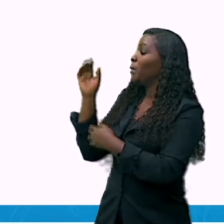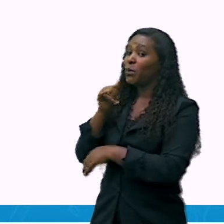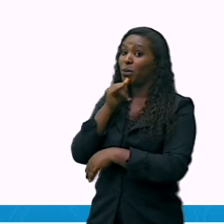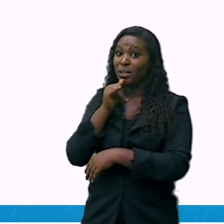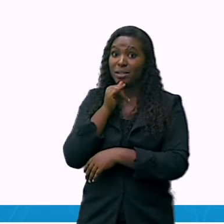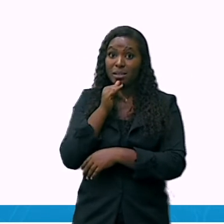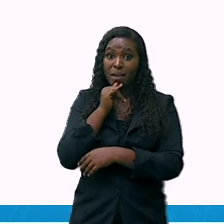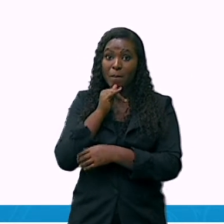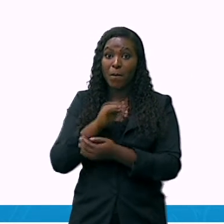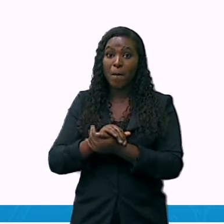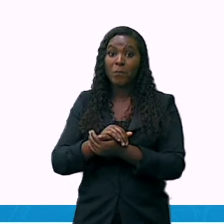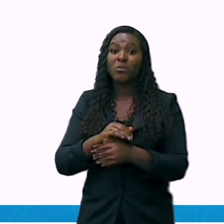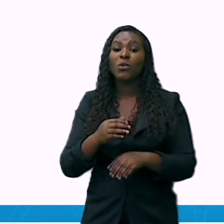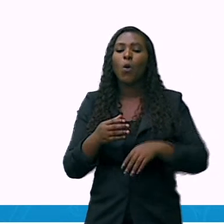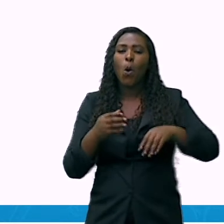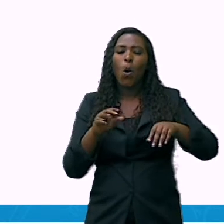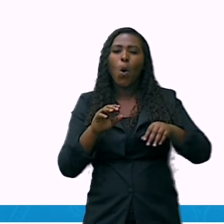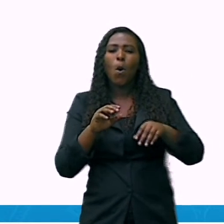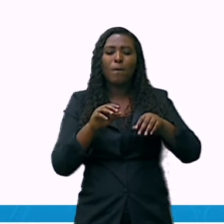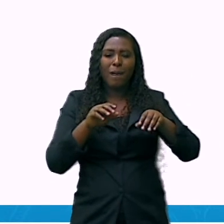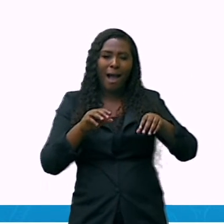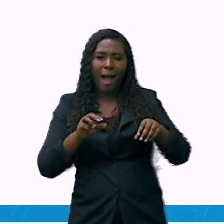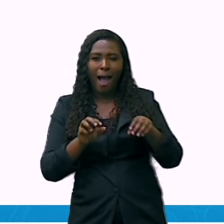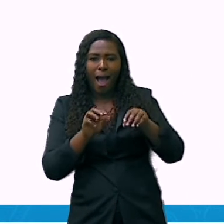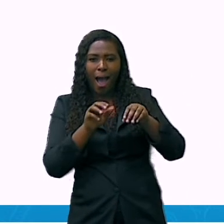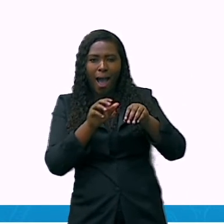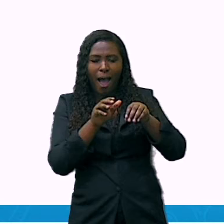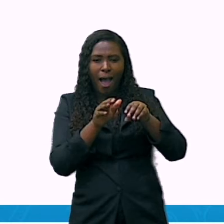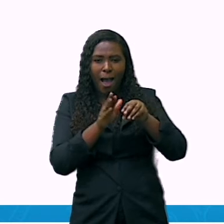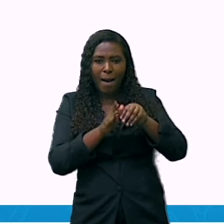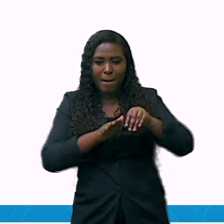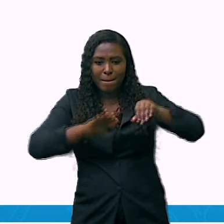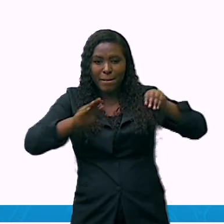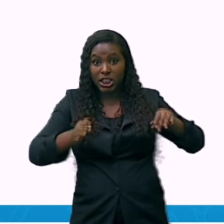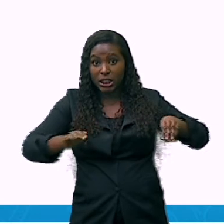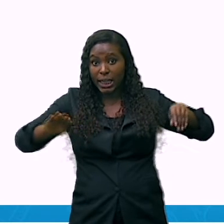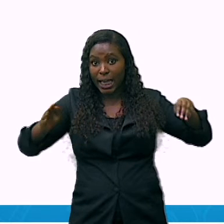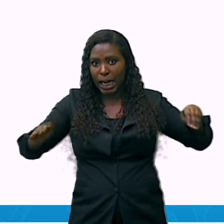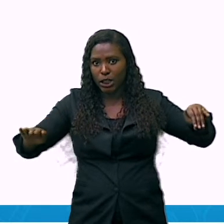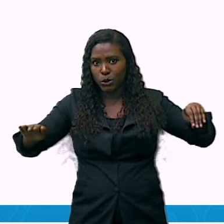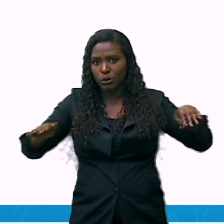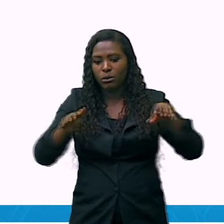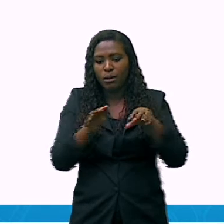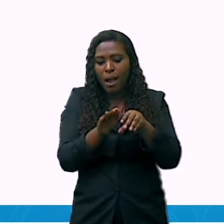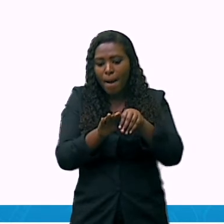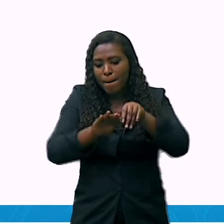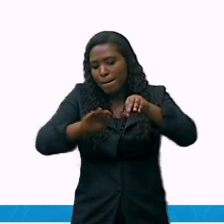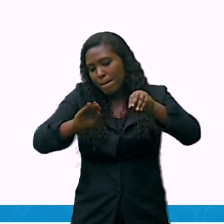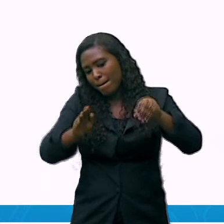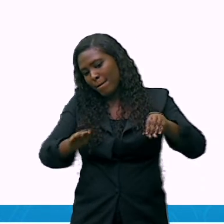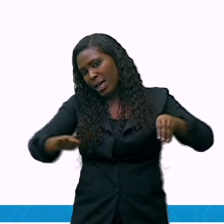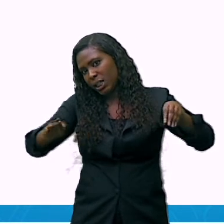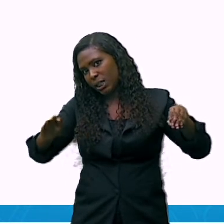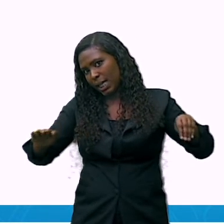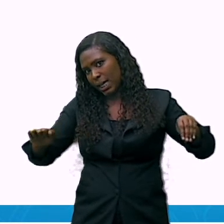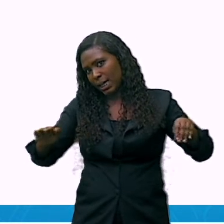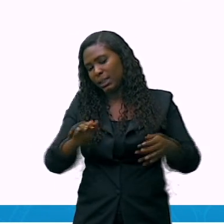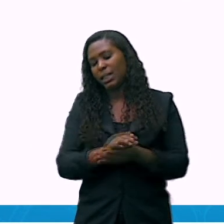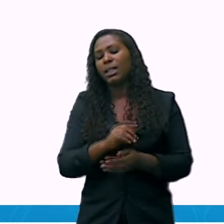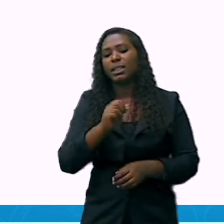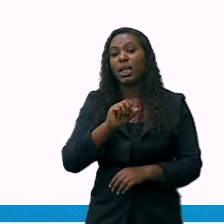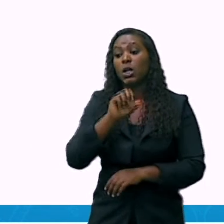o mar Mediterrâneo, que está situado ao norte da África, ao sul da